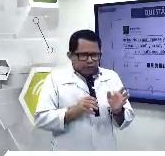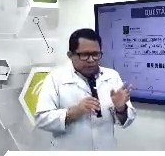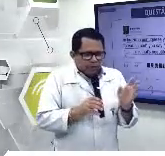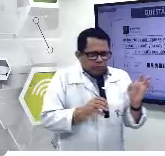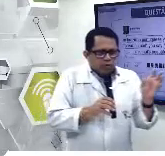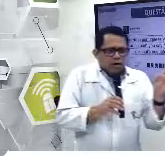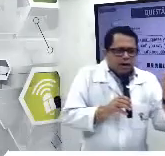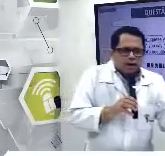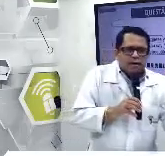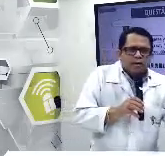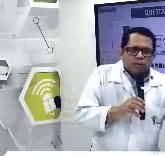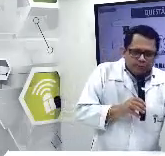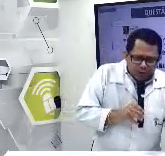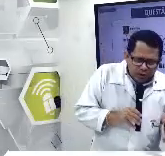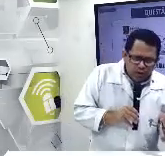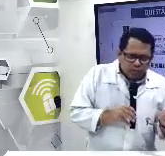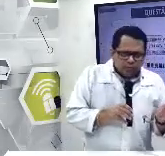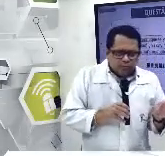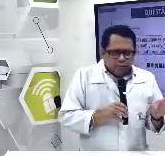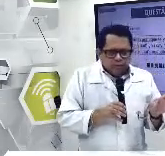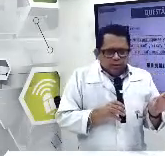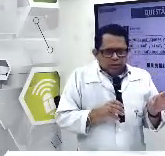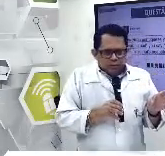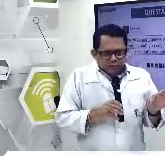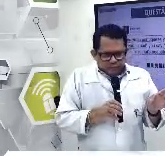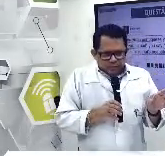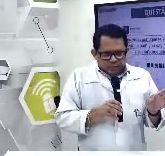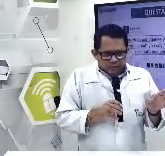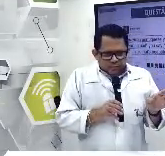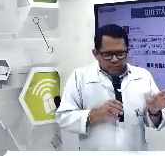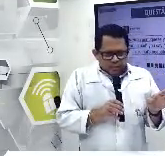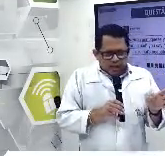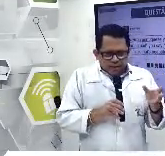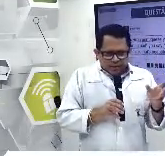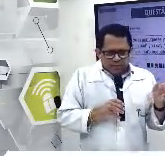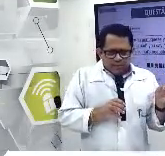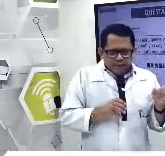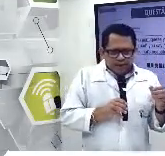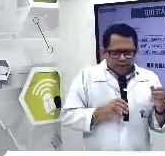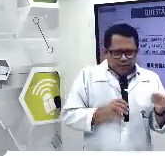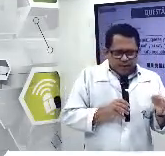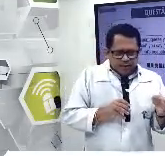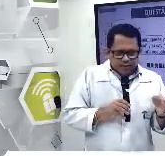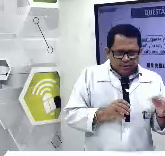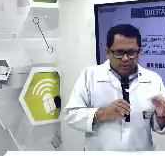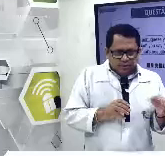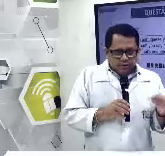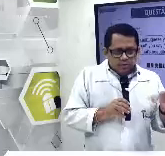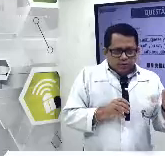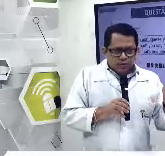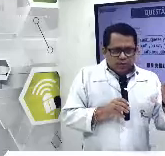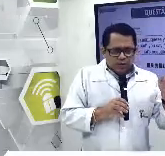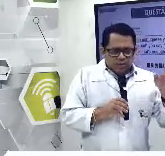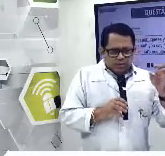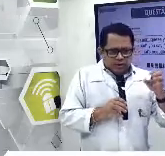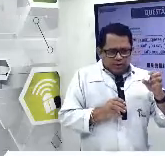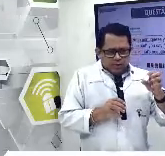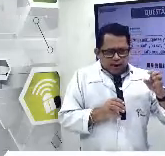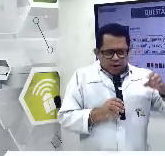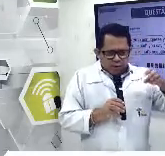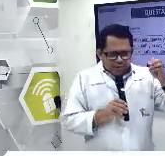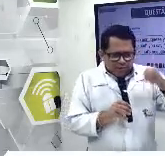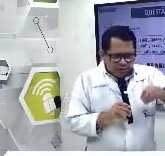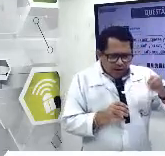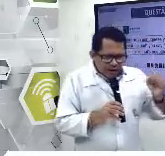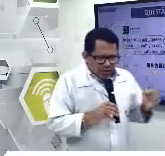imagem e você pode trocar o texto e essa é uma parte interessante e continuamos